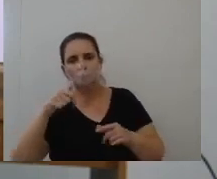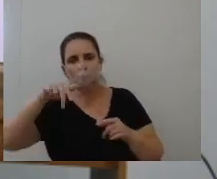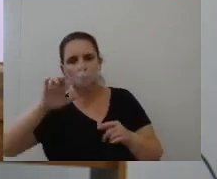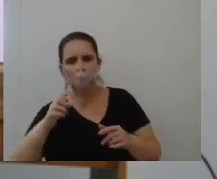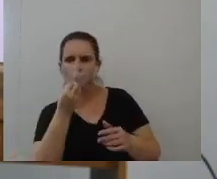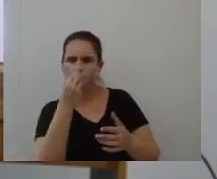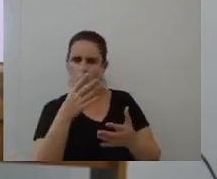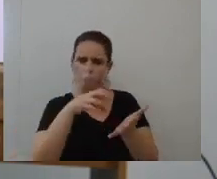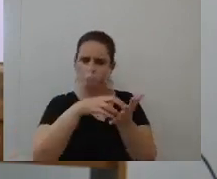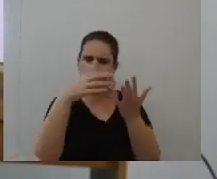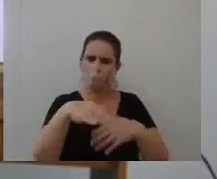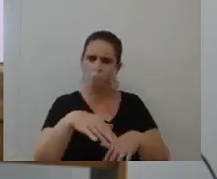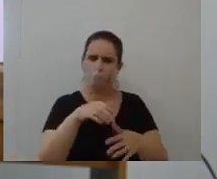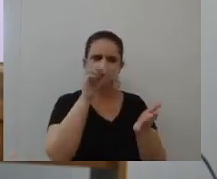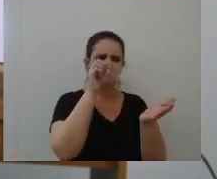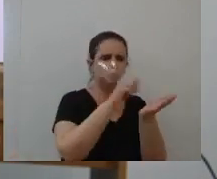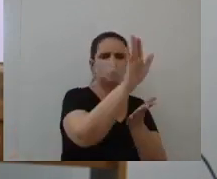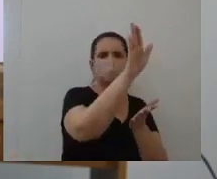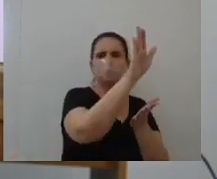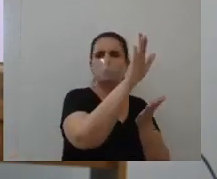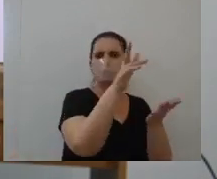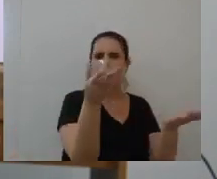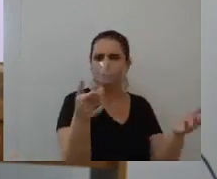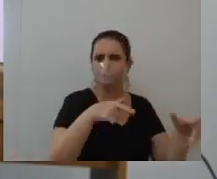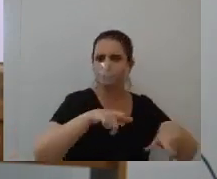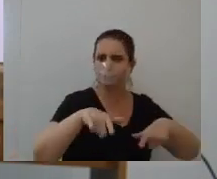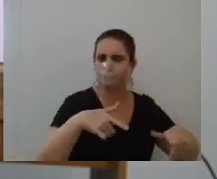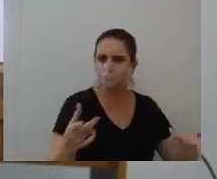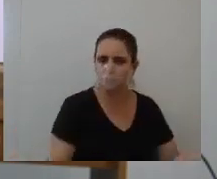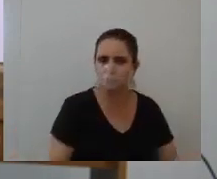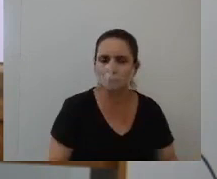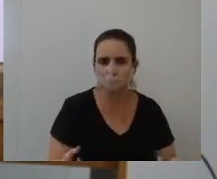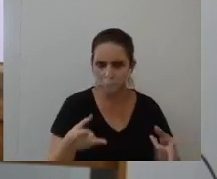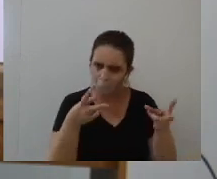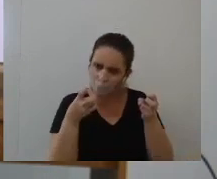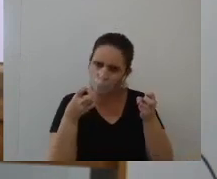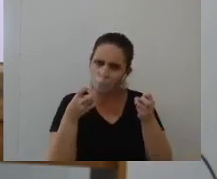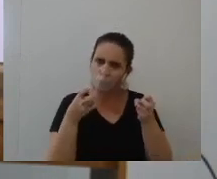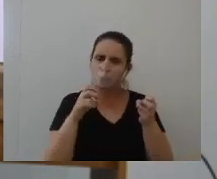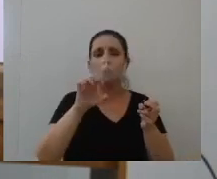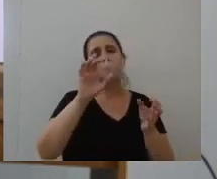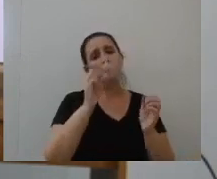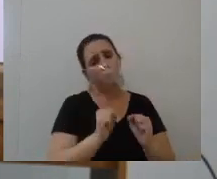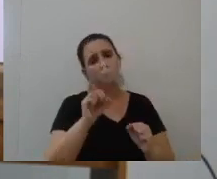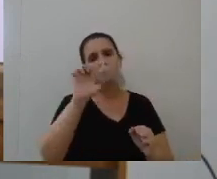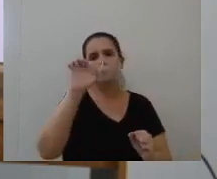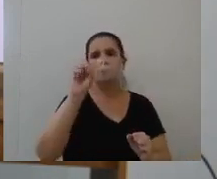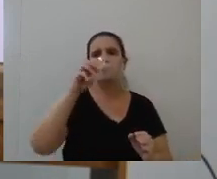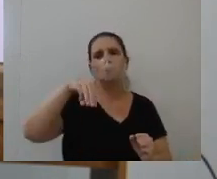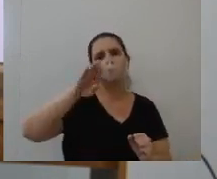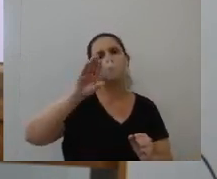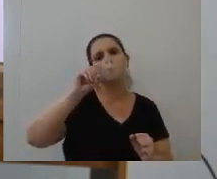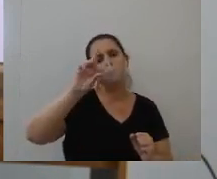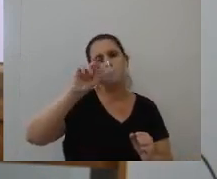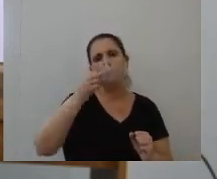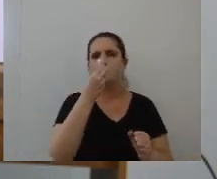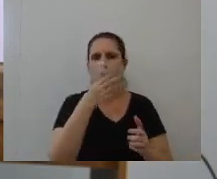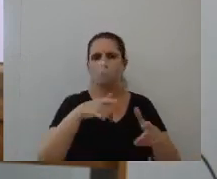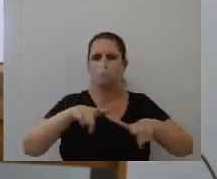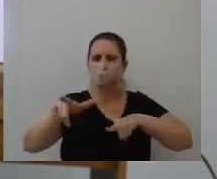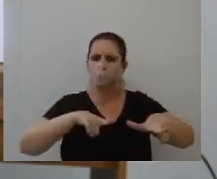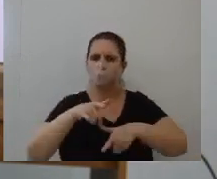funcionário, foi demitido. Percebe? Eu poderia dizer, embora tenha sido um bom funcionário,